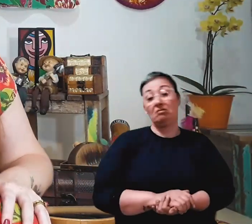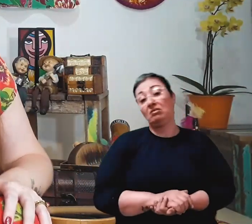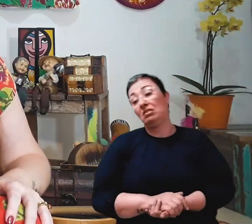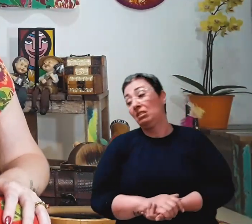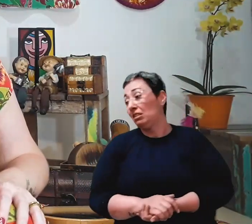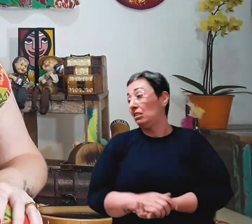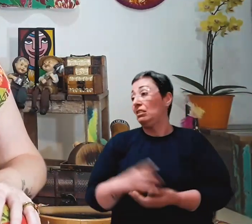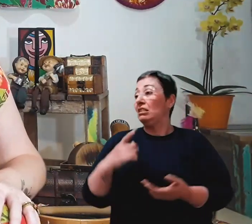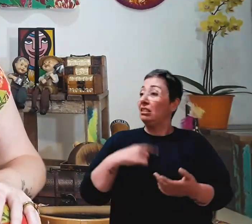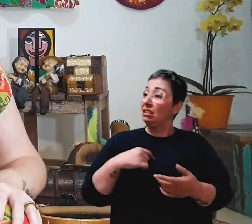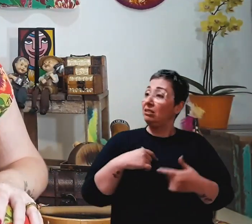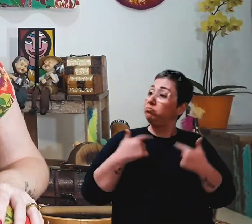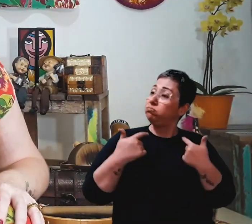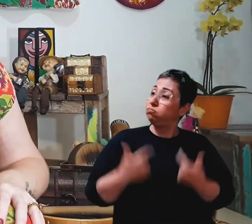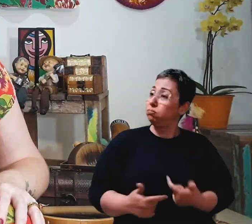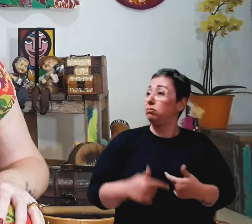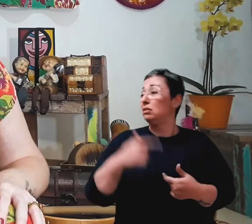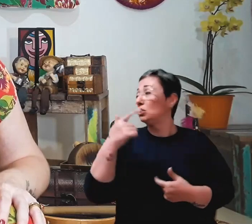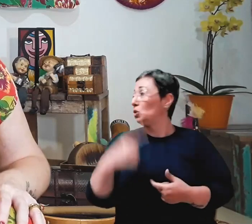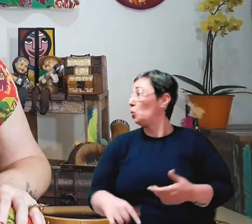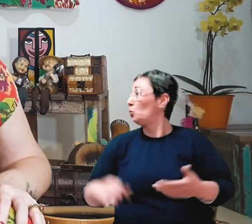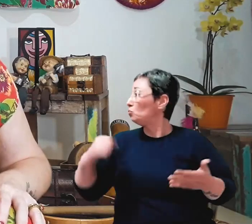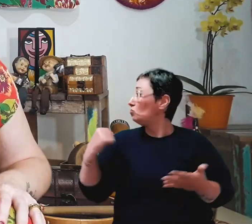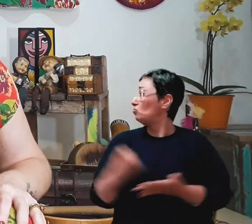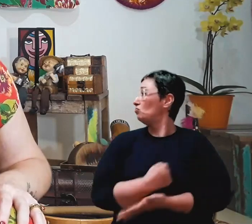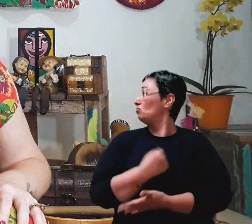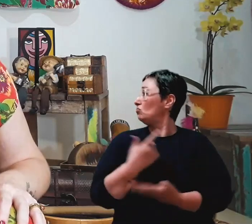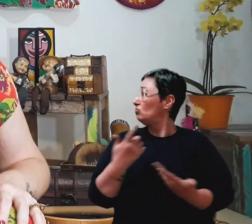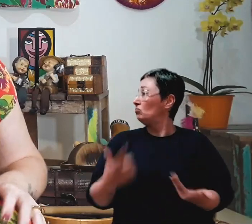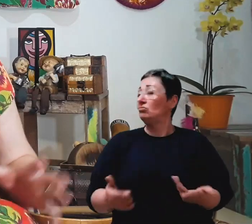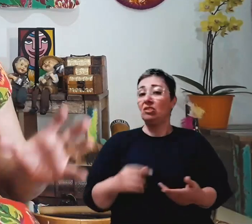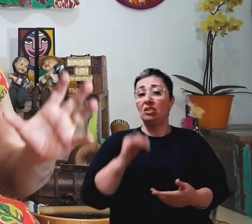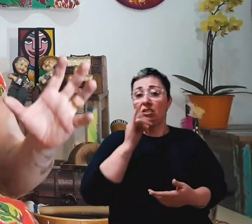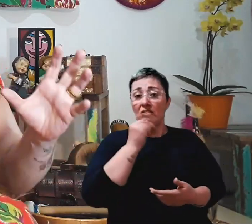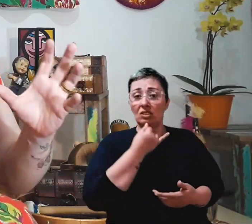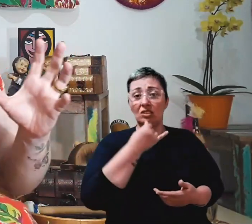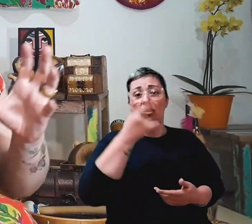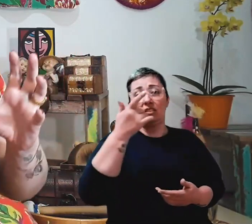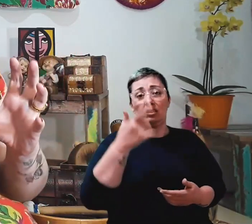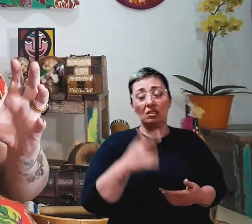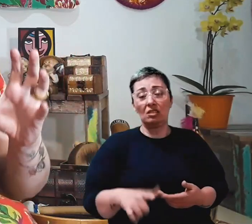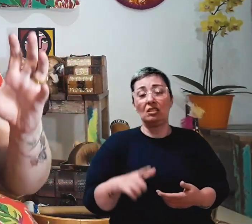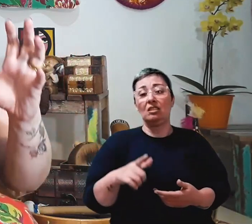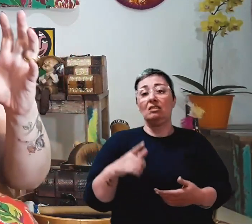E aquela chateação fez com que ela então